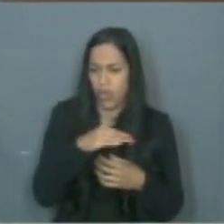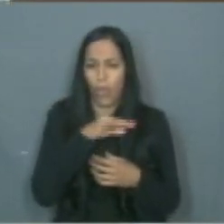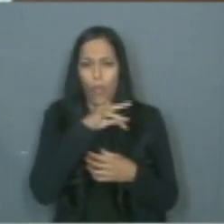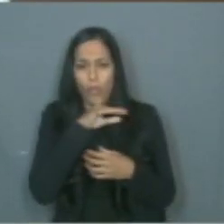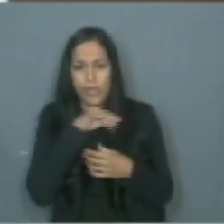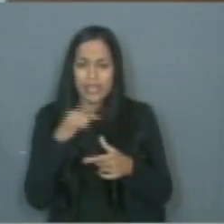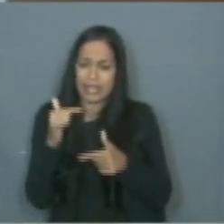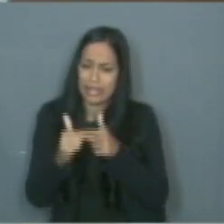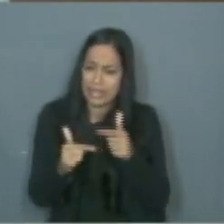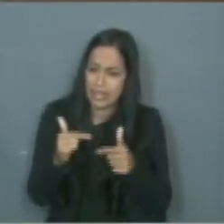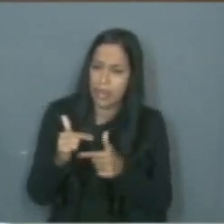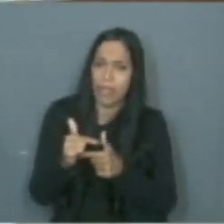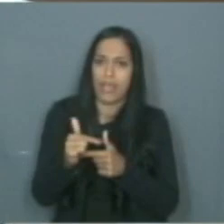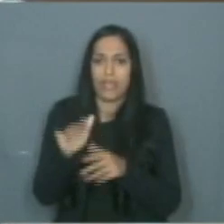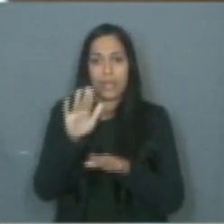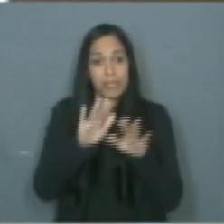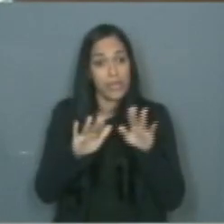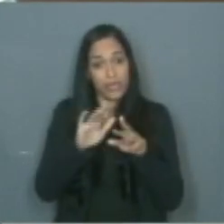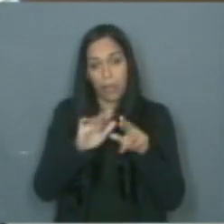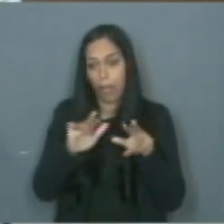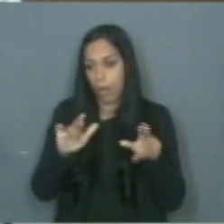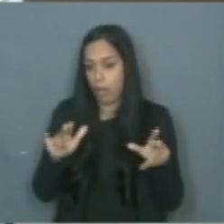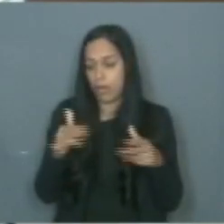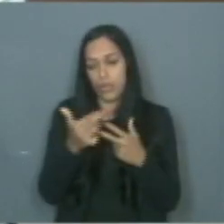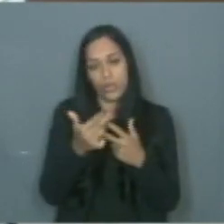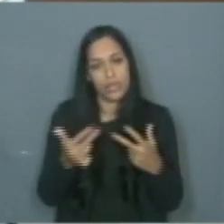trabalhar para dar conta de inúmeras coisas.